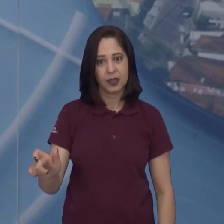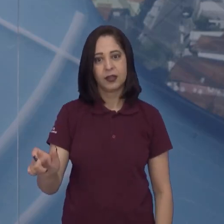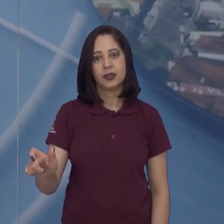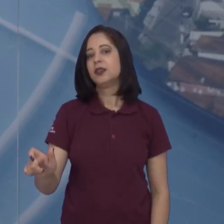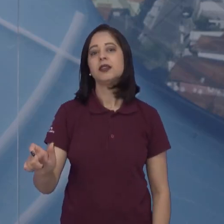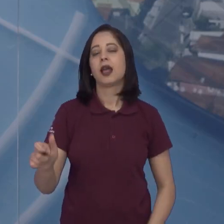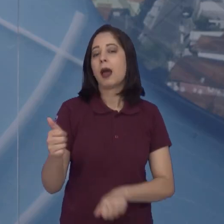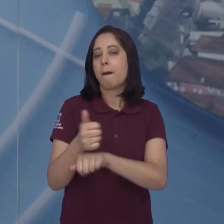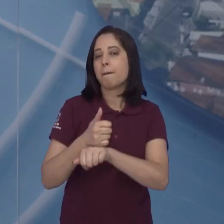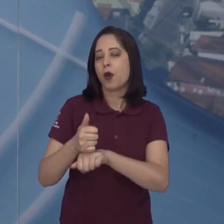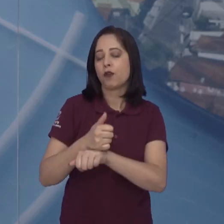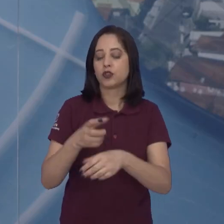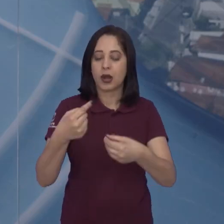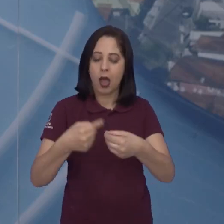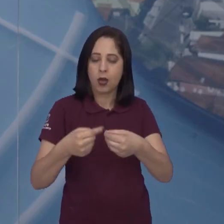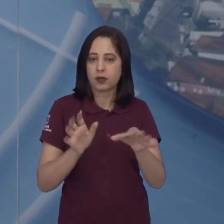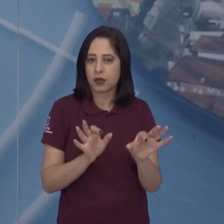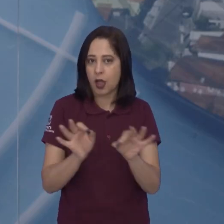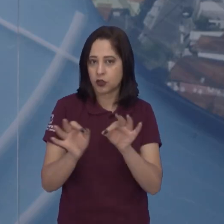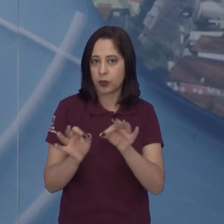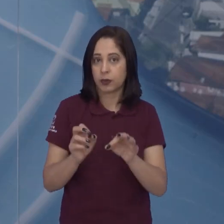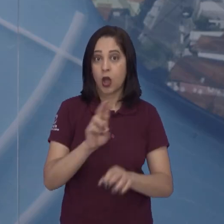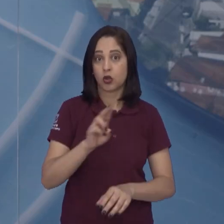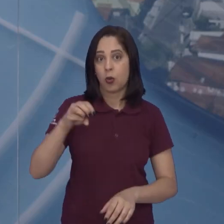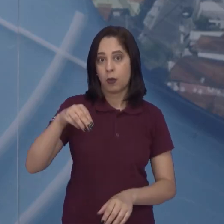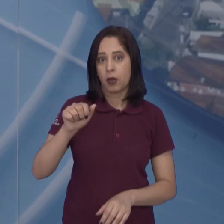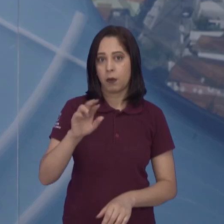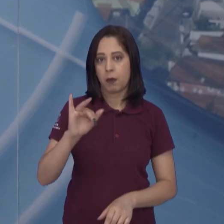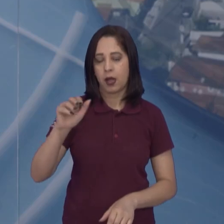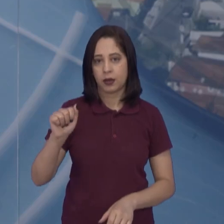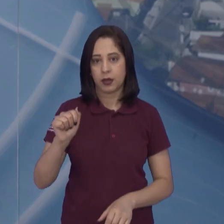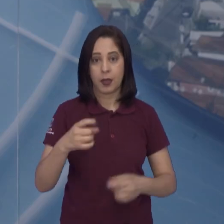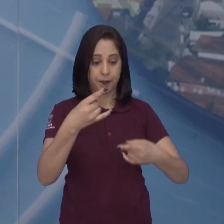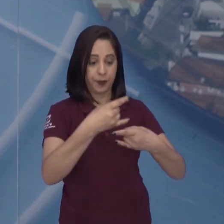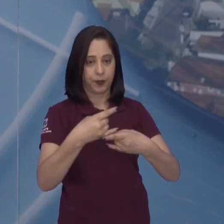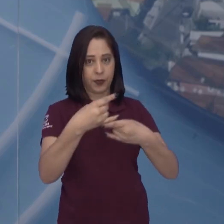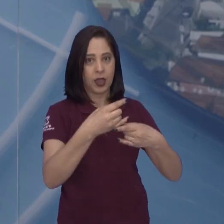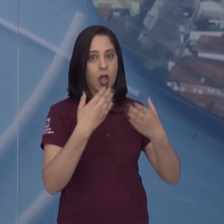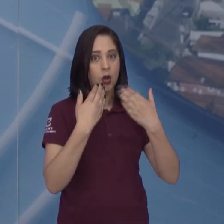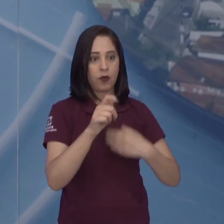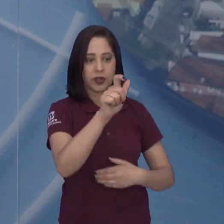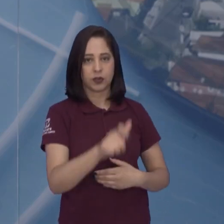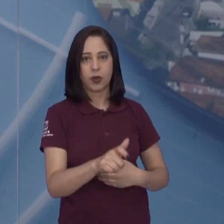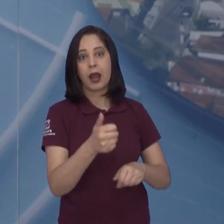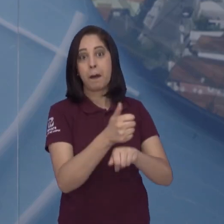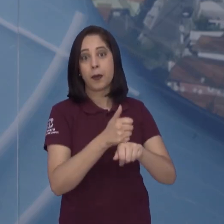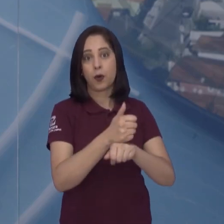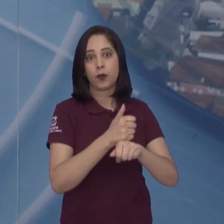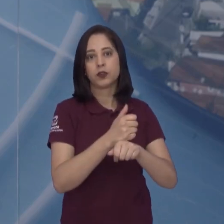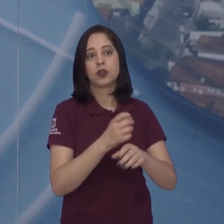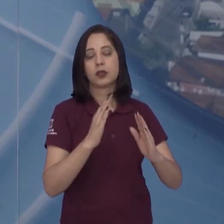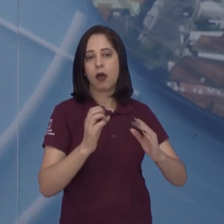a urbanista, né, a Maria Clara, que está conversando comigo. E de forma remota, a gente conversa com a corretora de imóveis, Ana